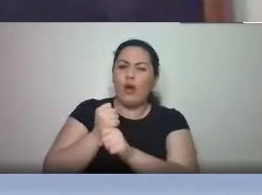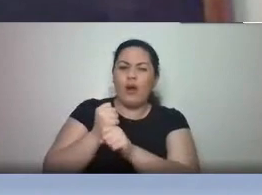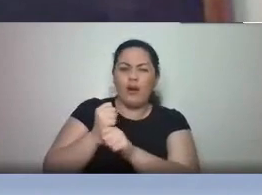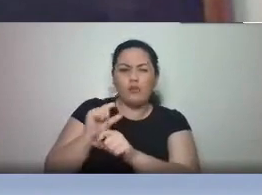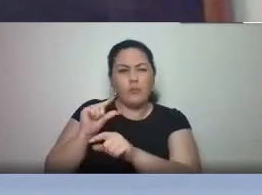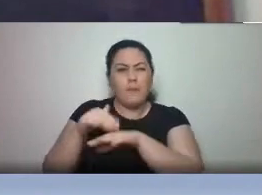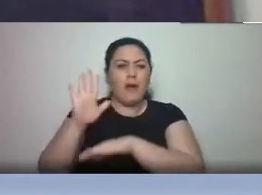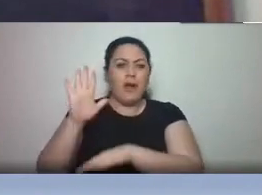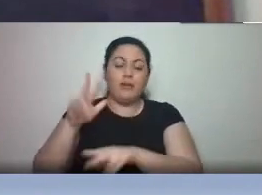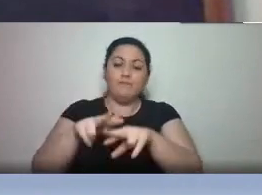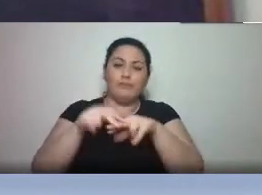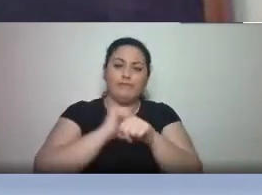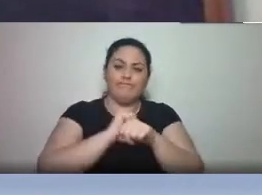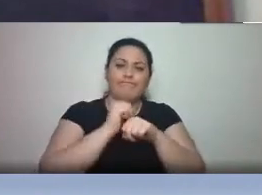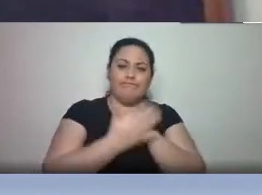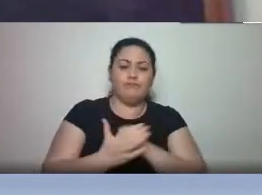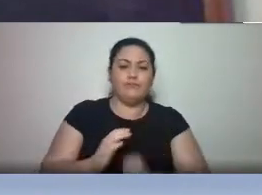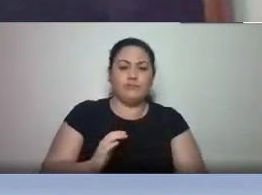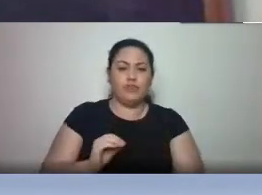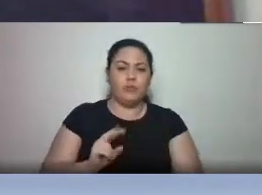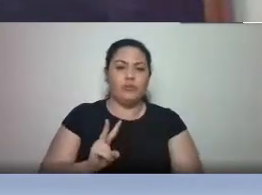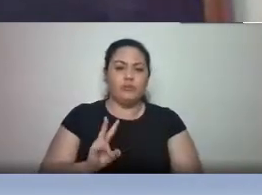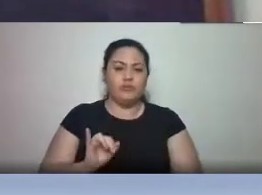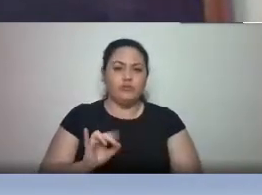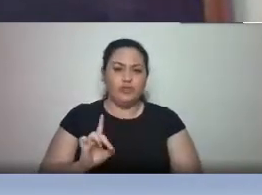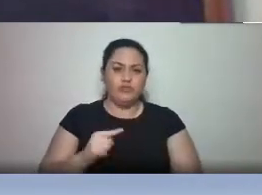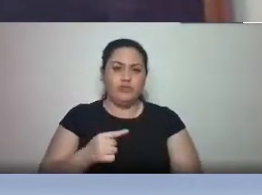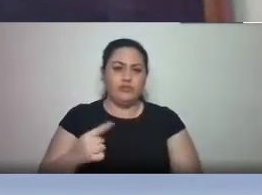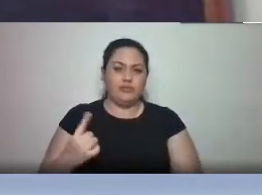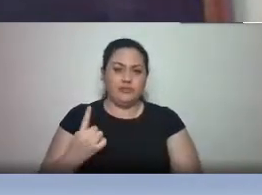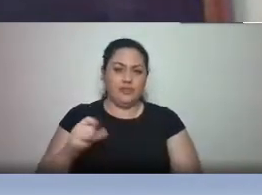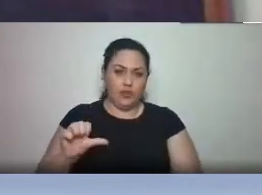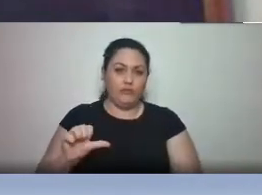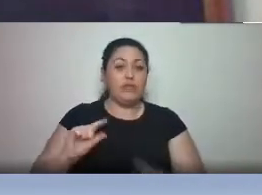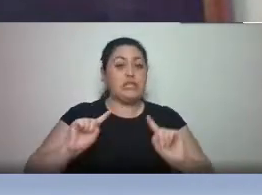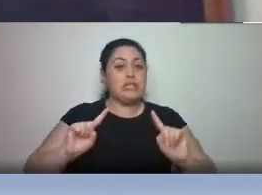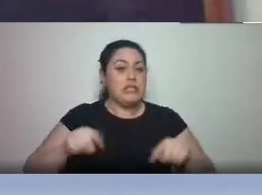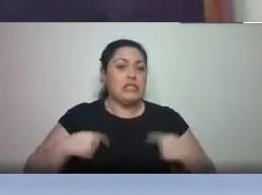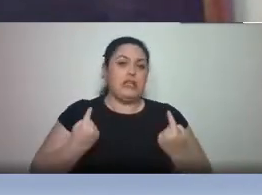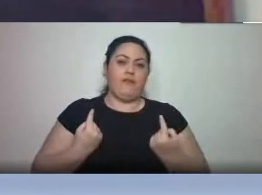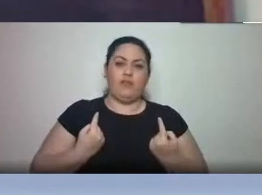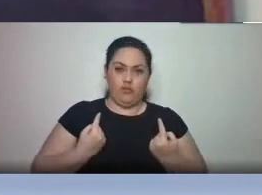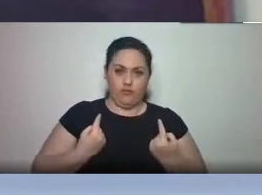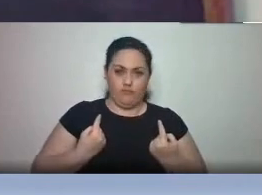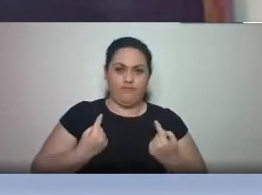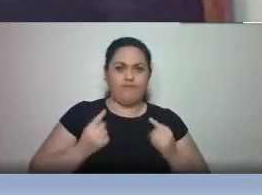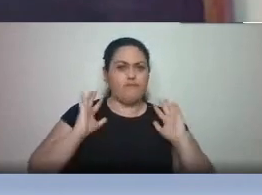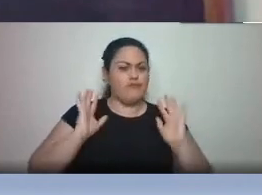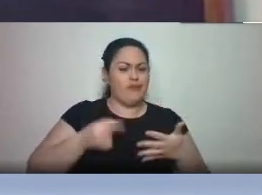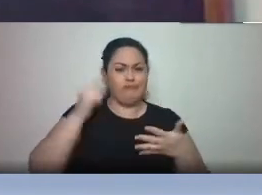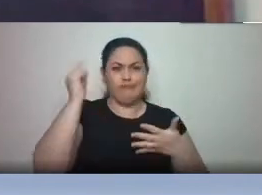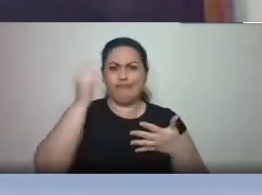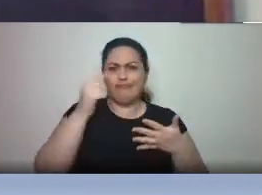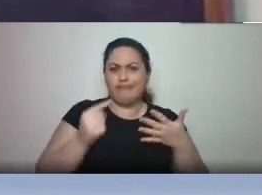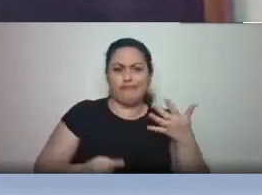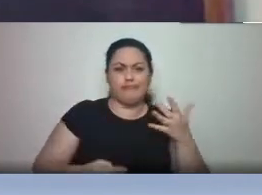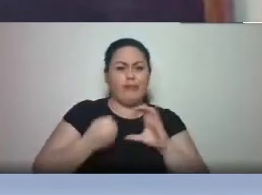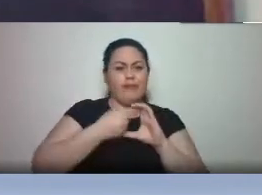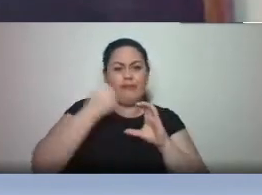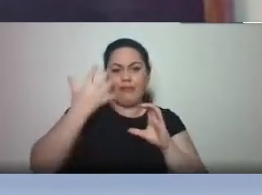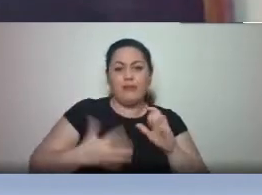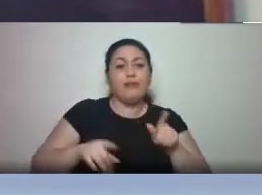por Covid-19, tem nos desafiado e transformado em tantos aspectos, e também nesta